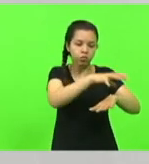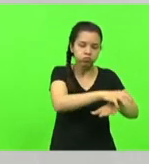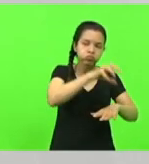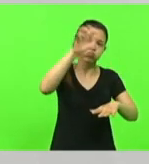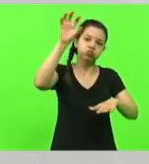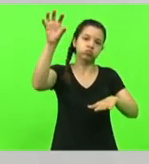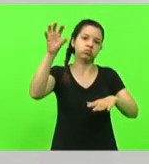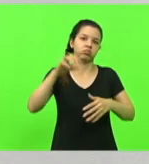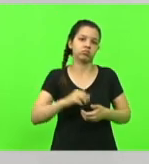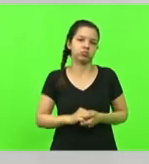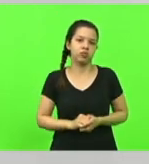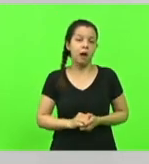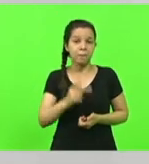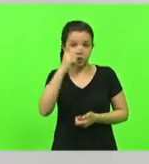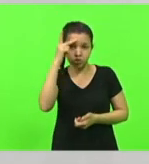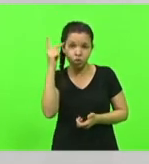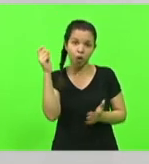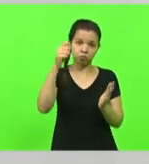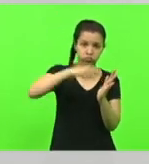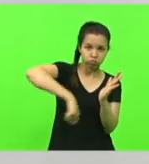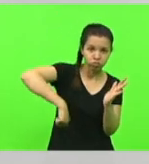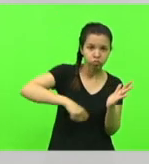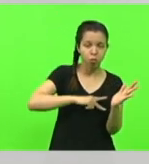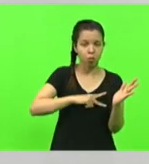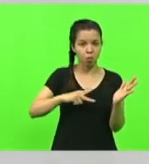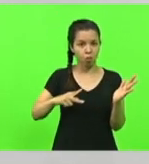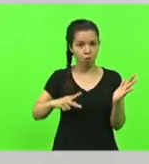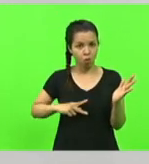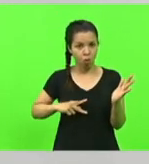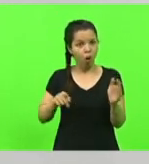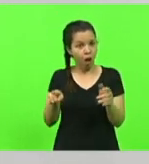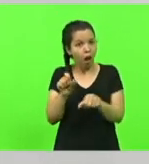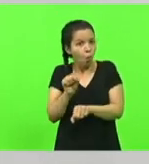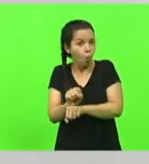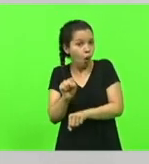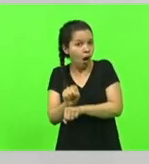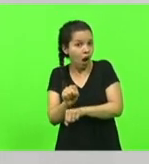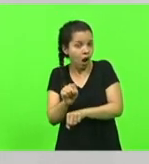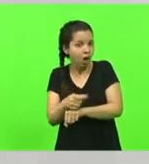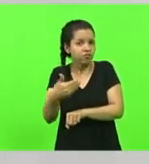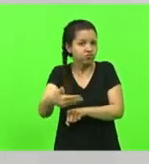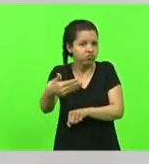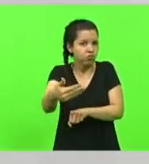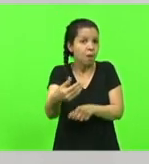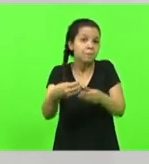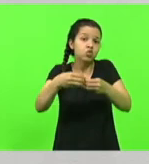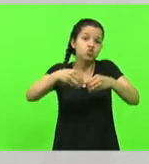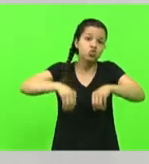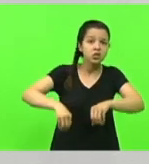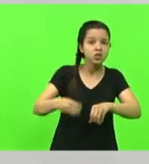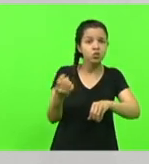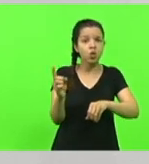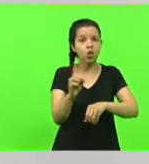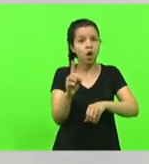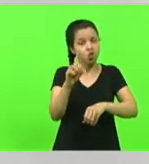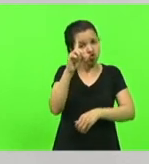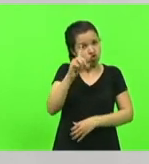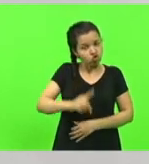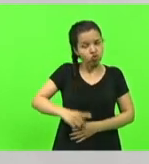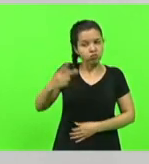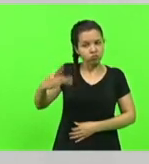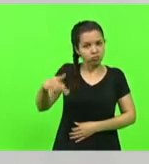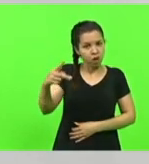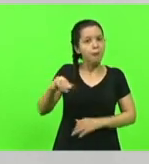aguardando se vai ter prejuízo ou não, está no seu direito e está e estão se manifestando.